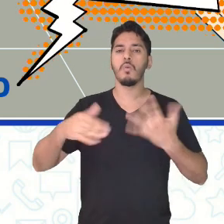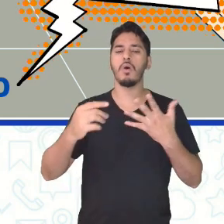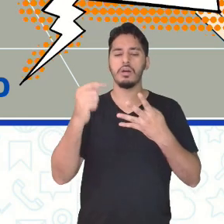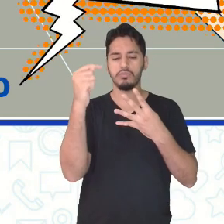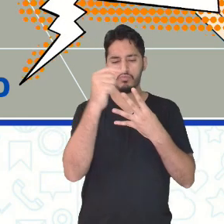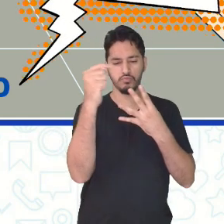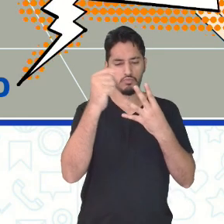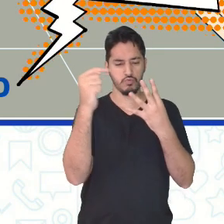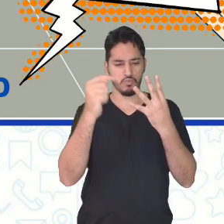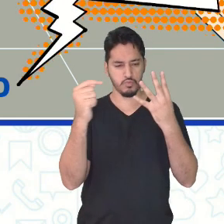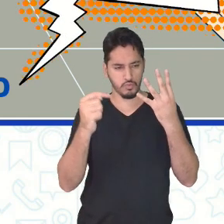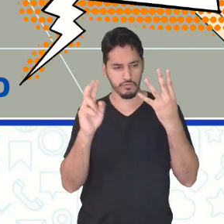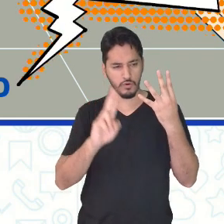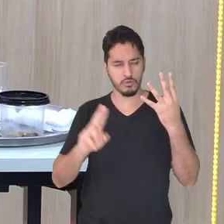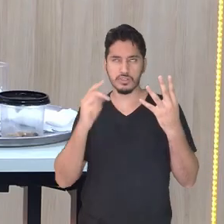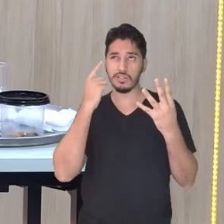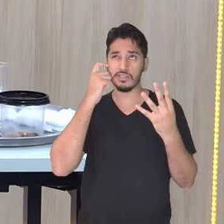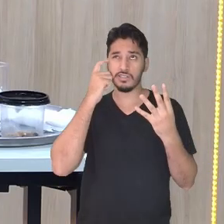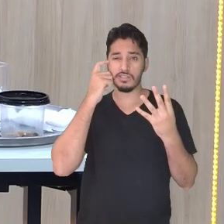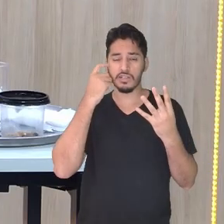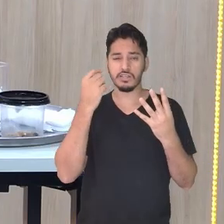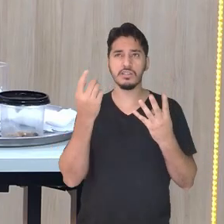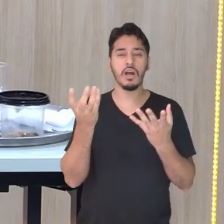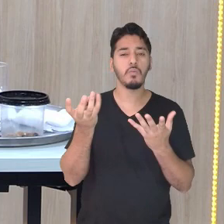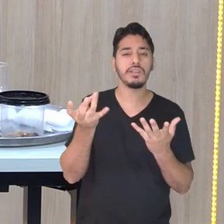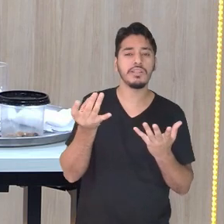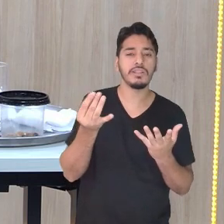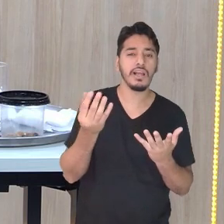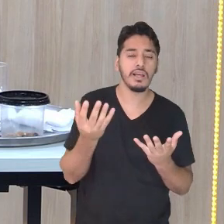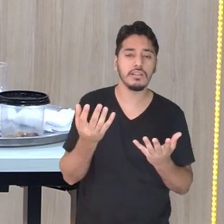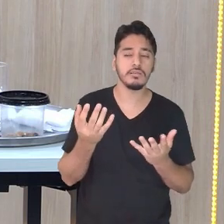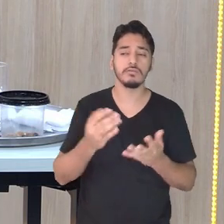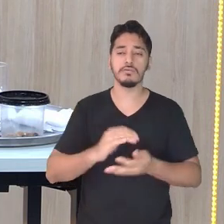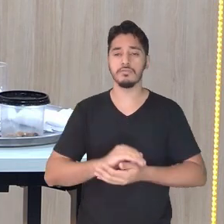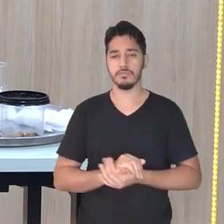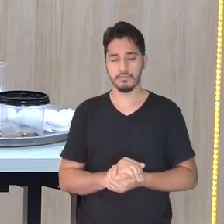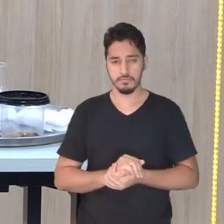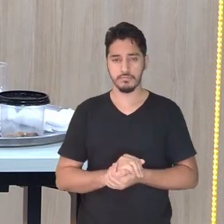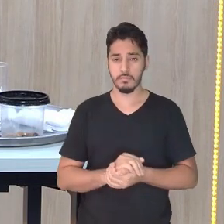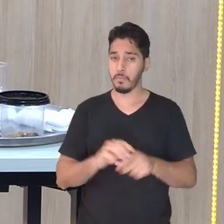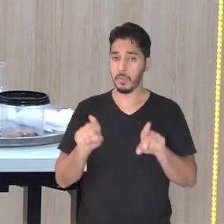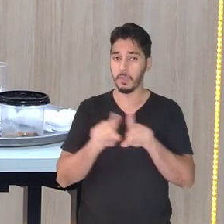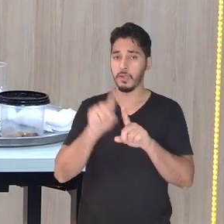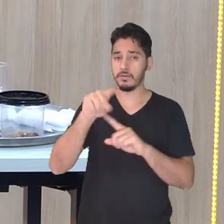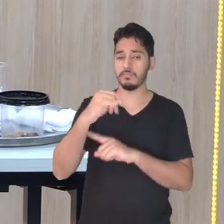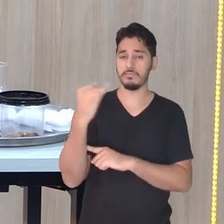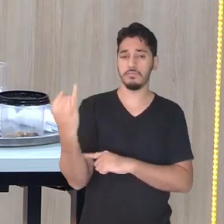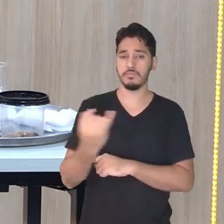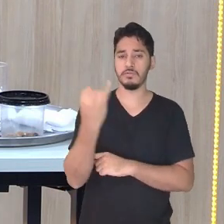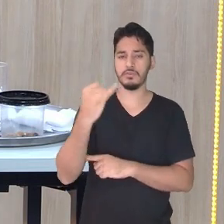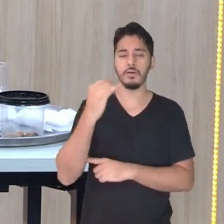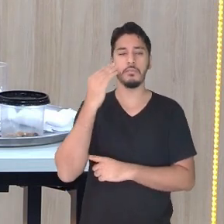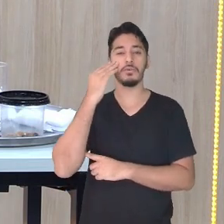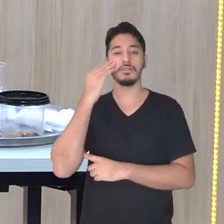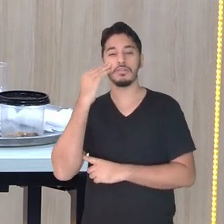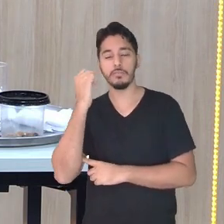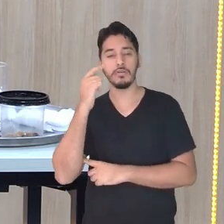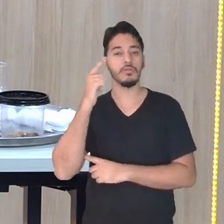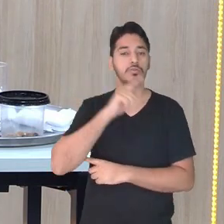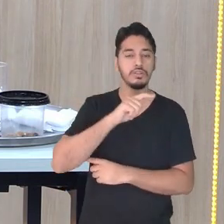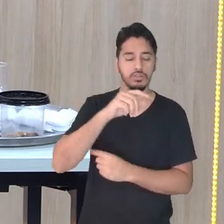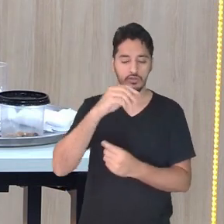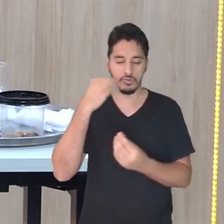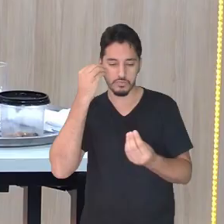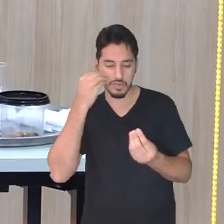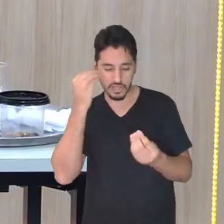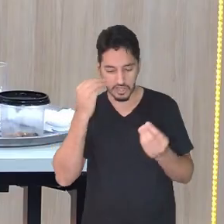as substâncias, qual a quantidade que nós vamos usar? E também é muito importante a gente saber que para fazer uma experiência,